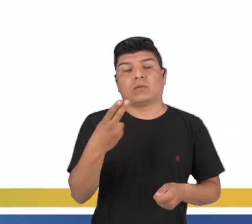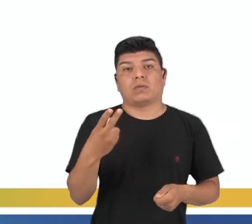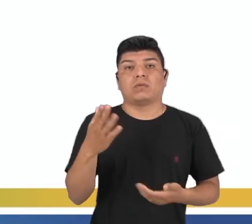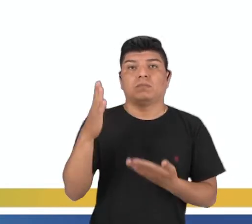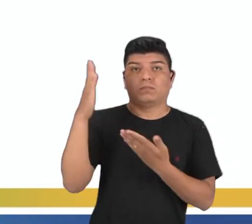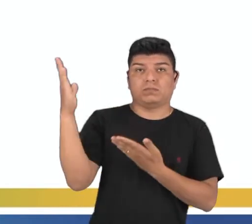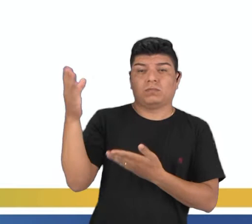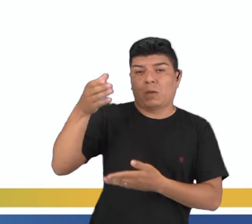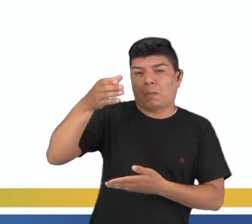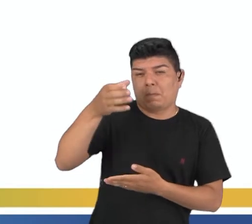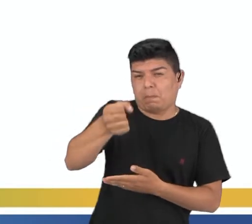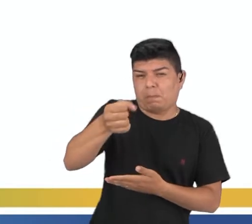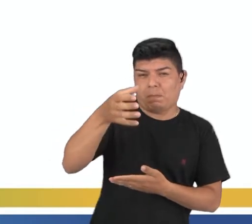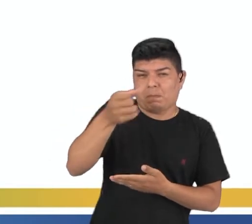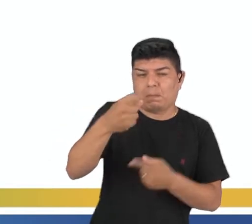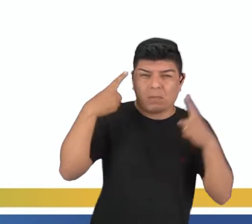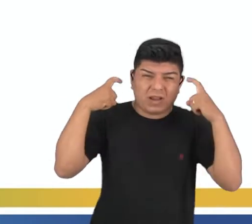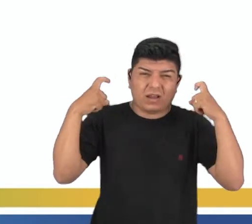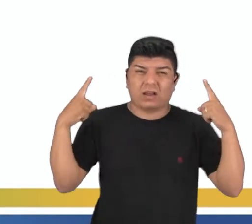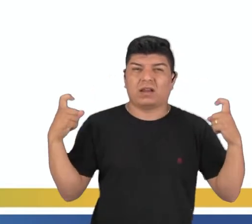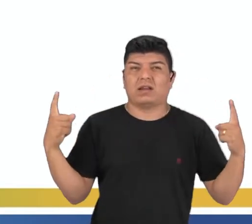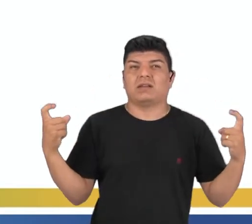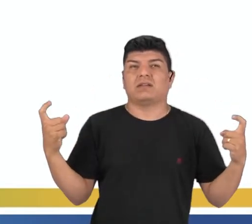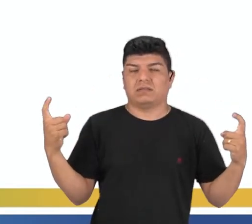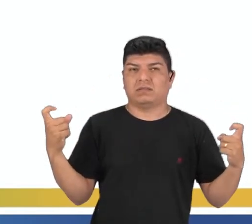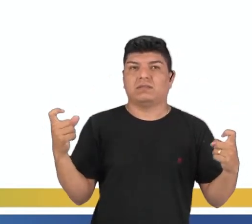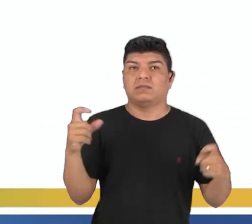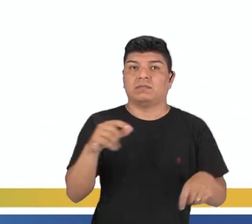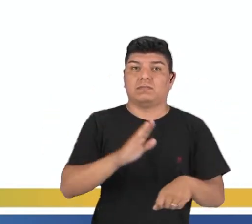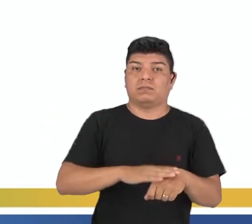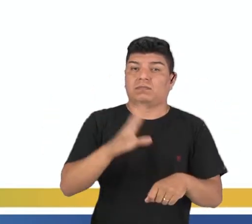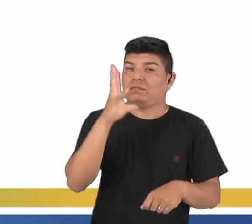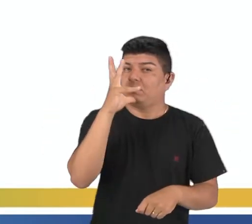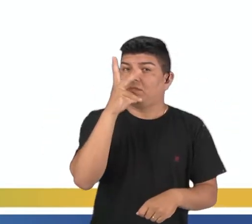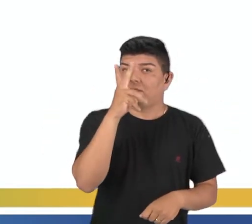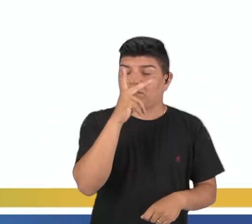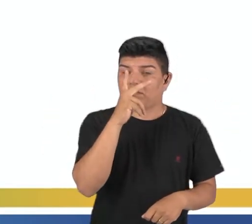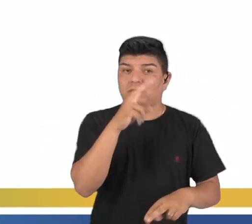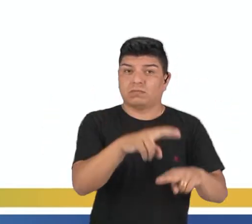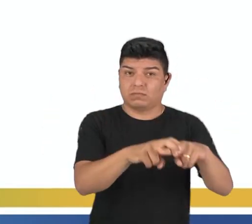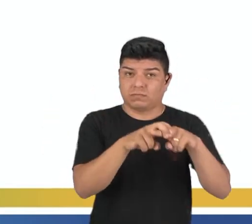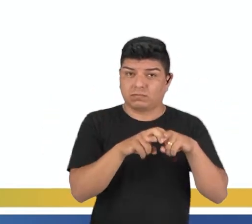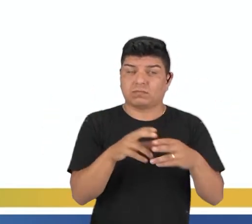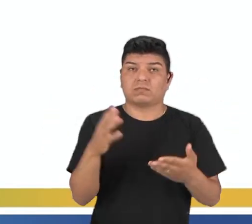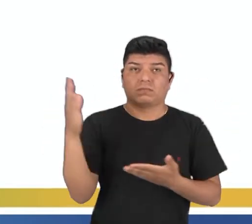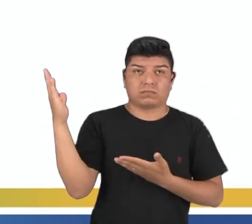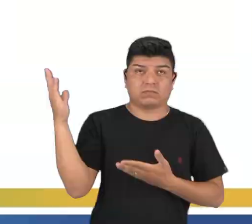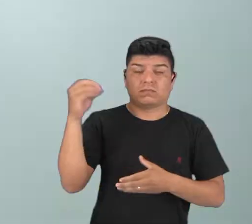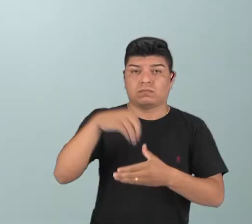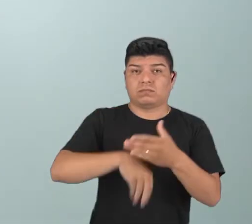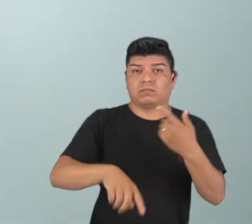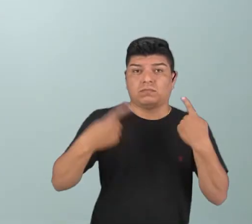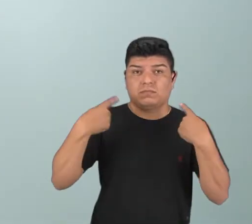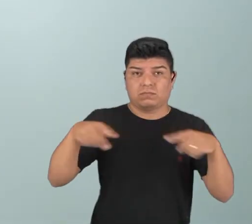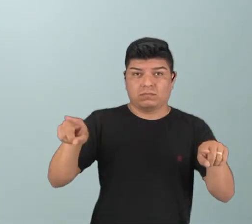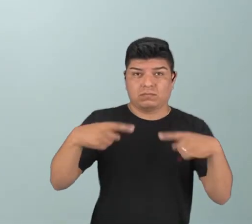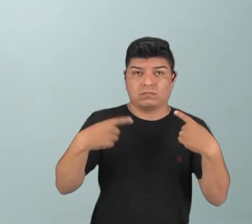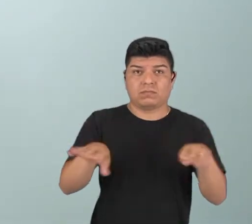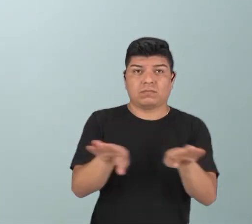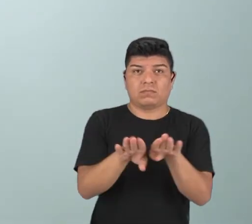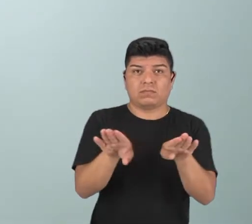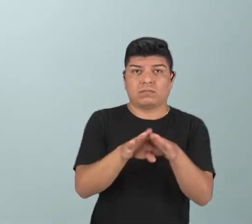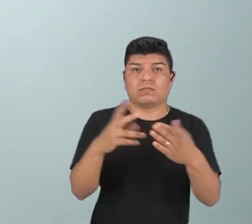aí, né? Essa buzina, ele tem um som mais longo. Então, dentro da música